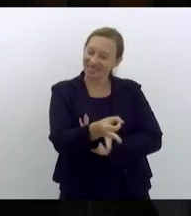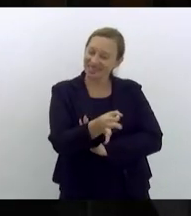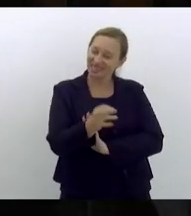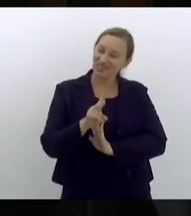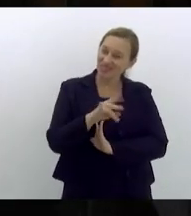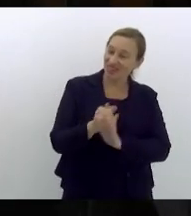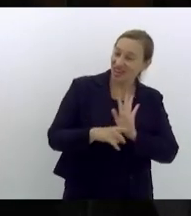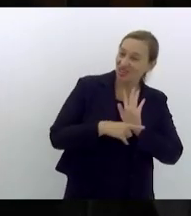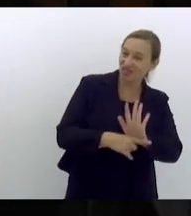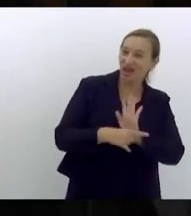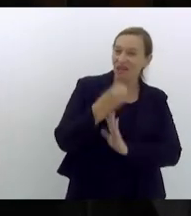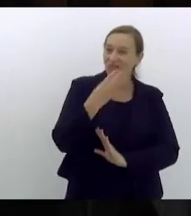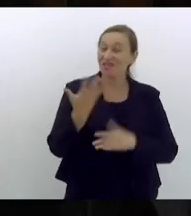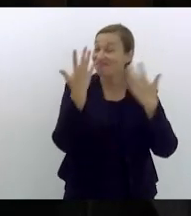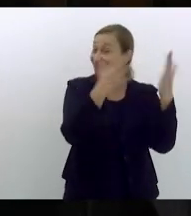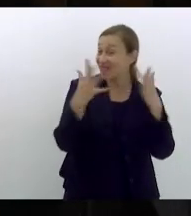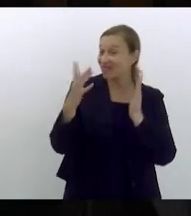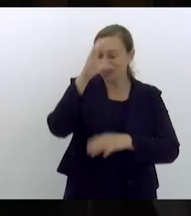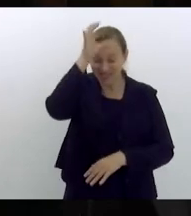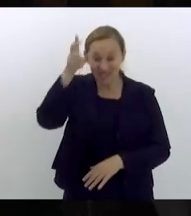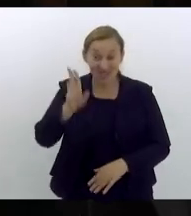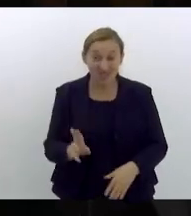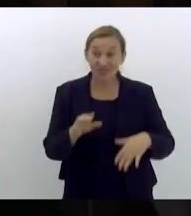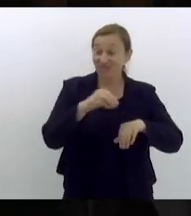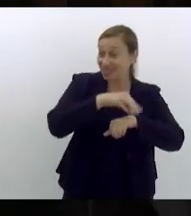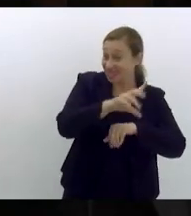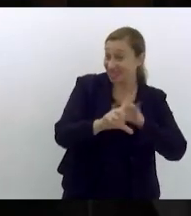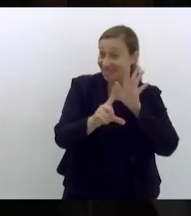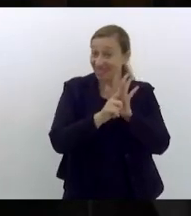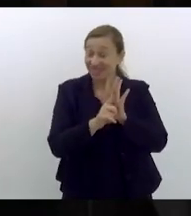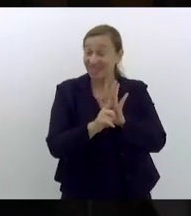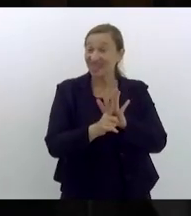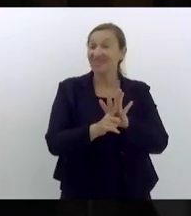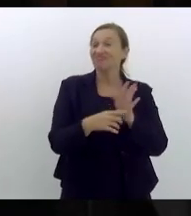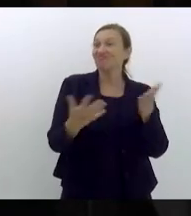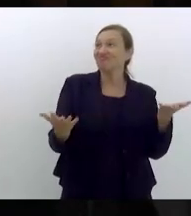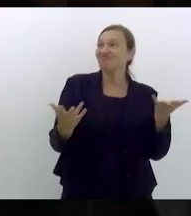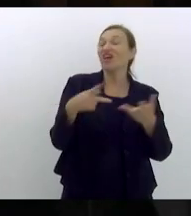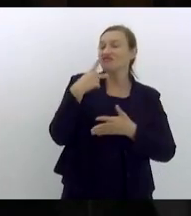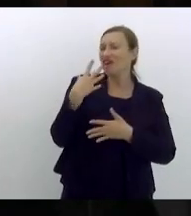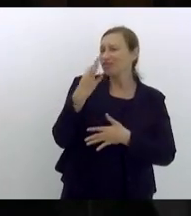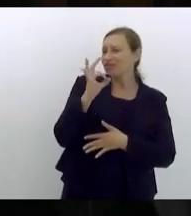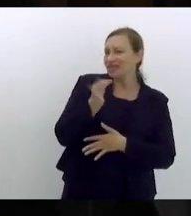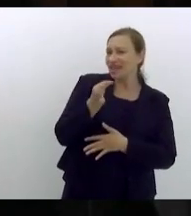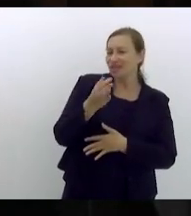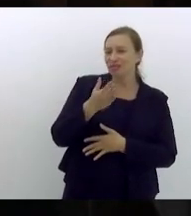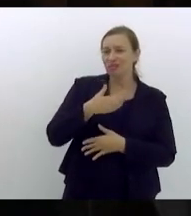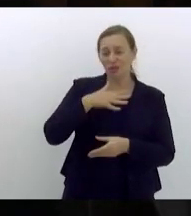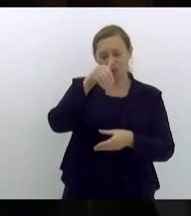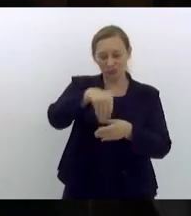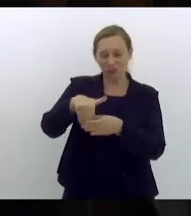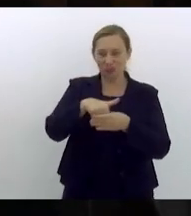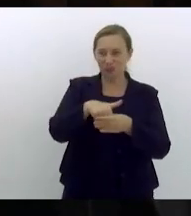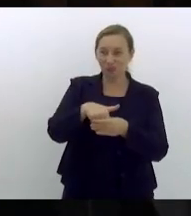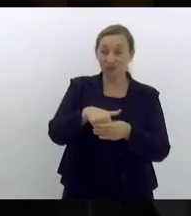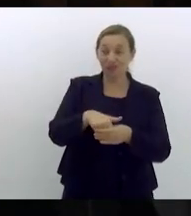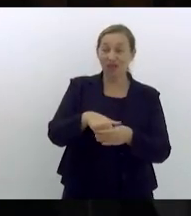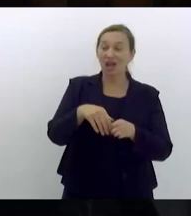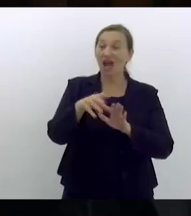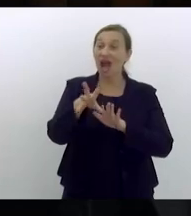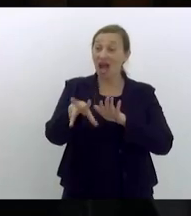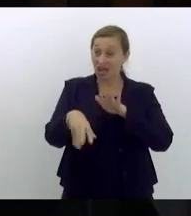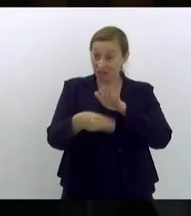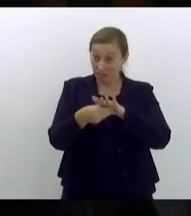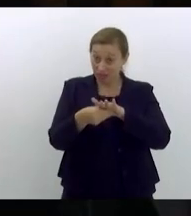vai ajudar bastante que queria parabenizar te ajudo por essa indicação Legislativa que fala diretamente pro meu eleitor sobre a emenda